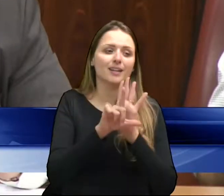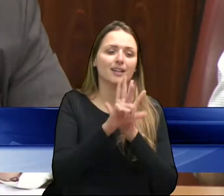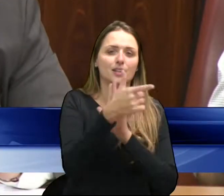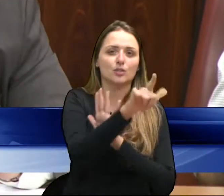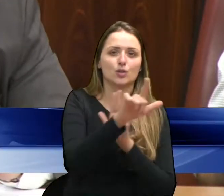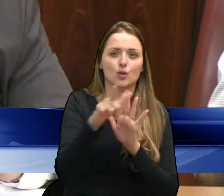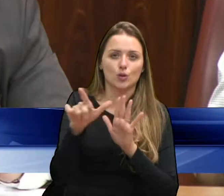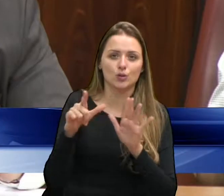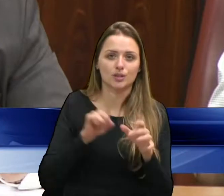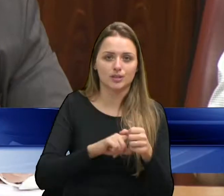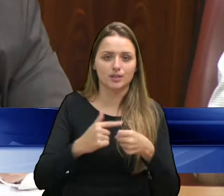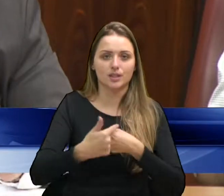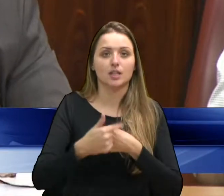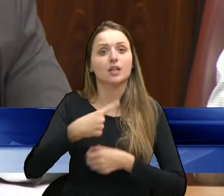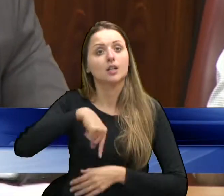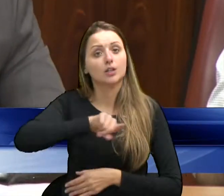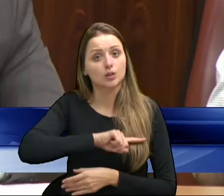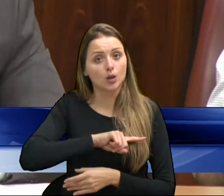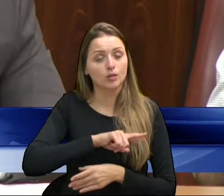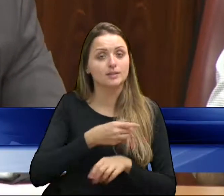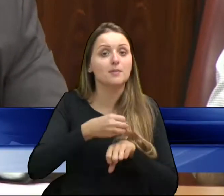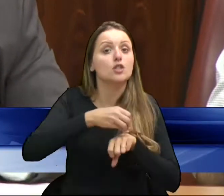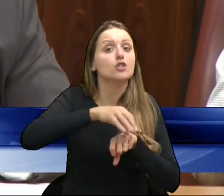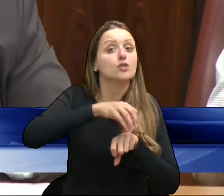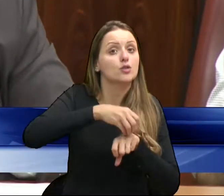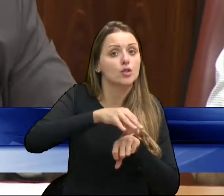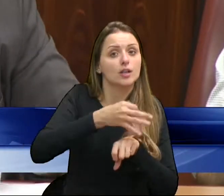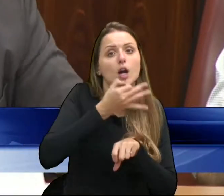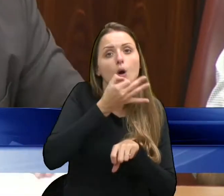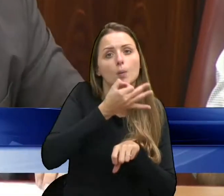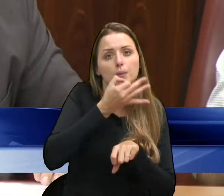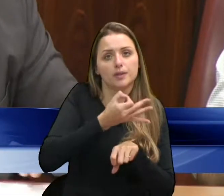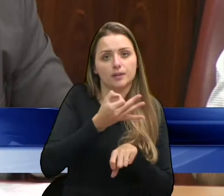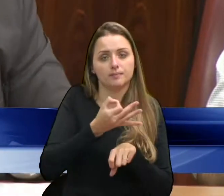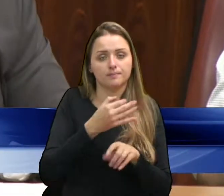nós viemos aqui trazer algumas sugestões. Tá?